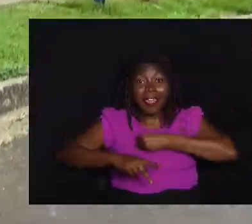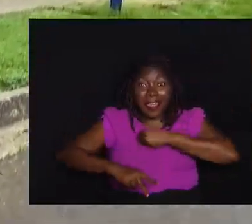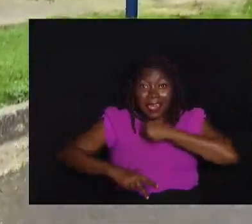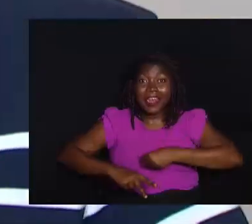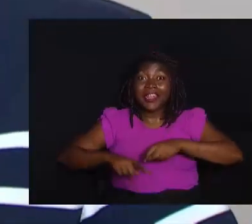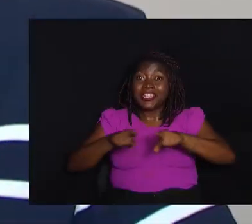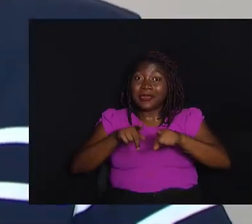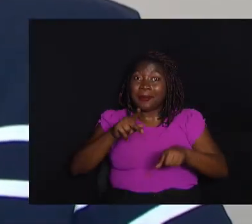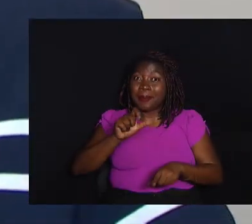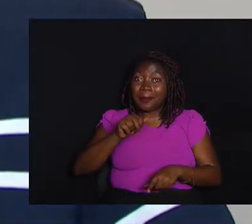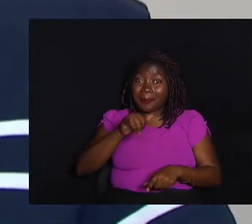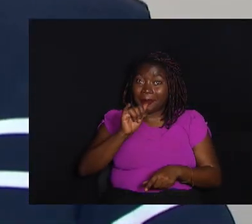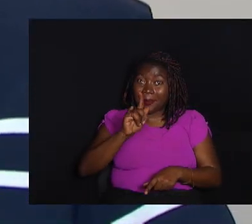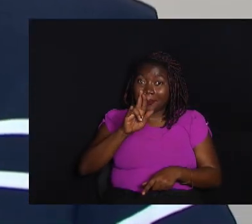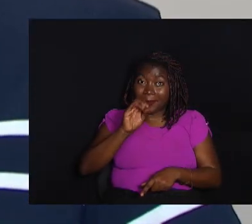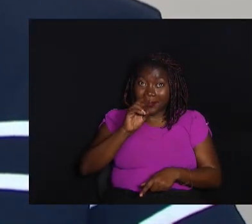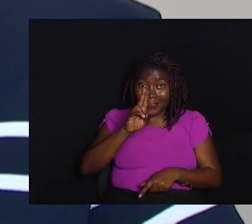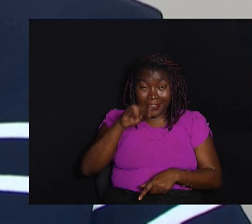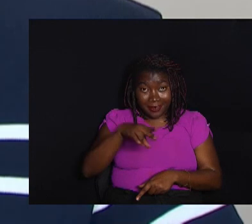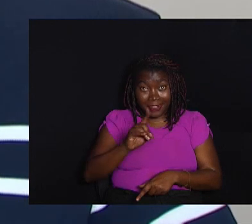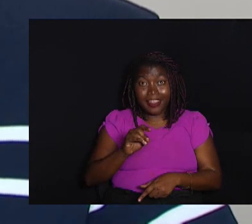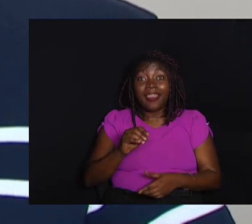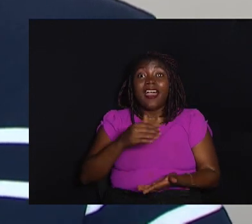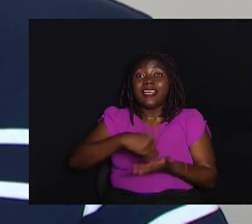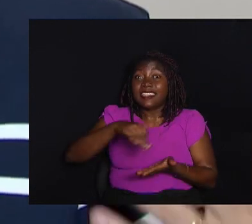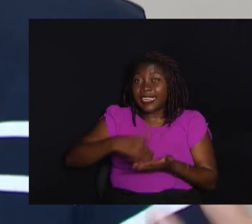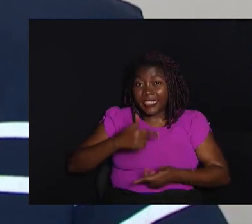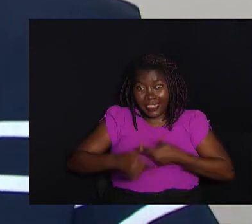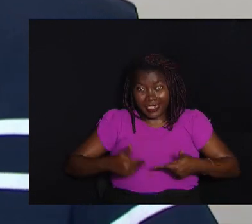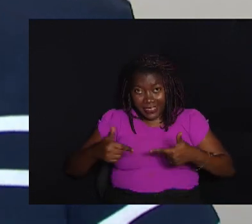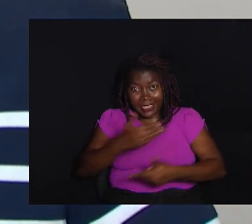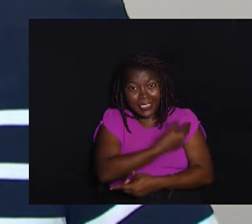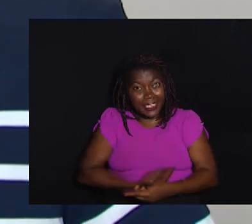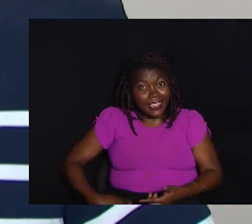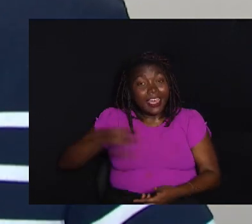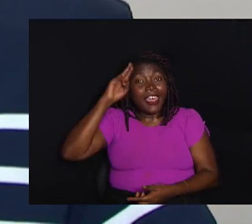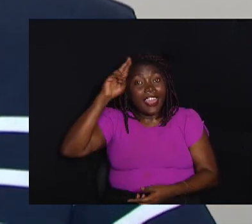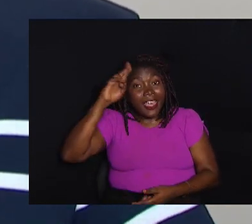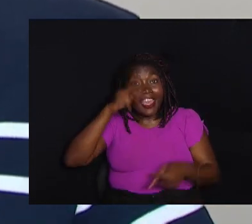diversos locais. A Secretaria de Serviços Públicos ela é responsável pela manutenção das praças